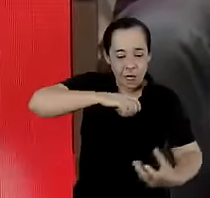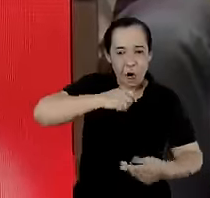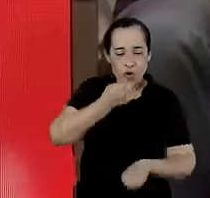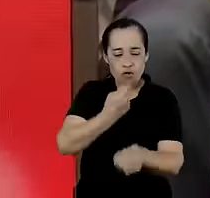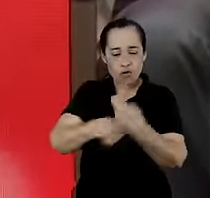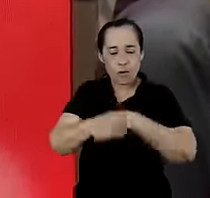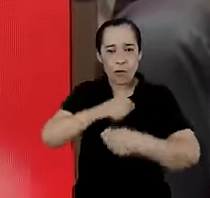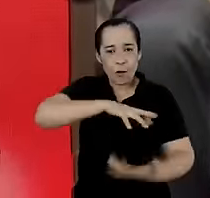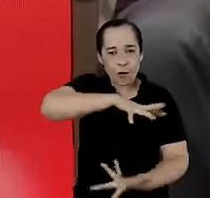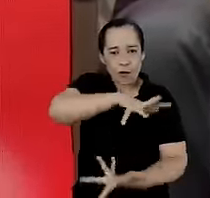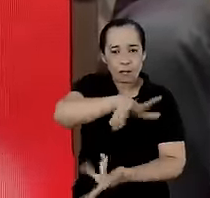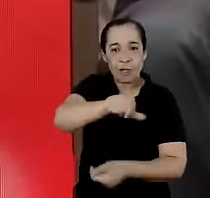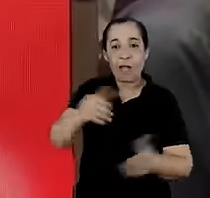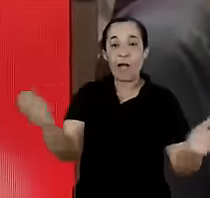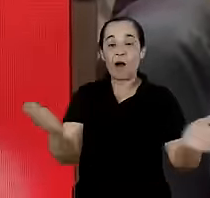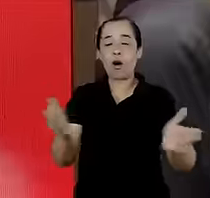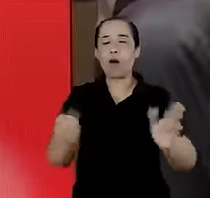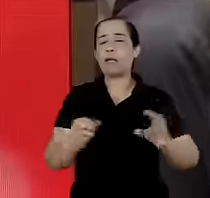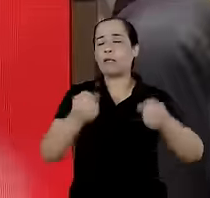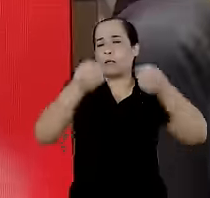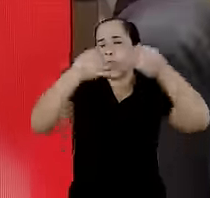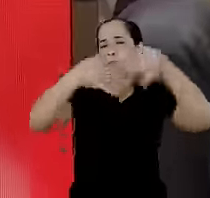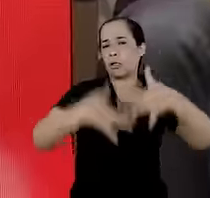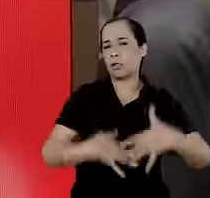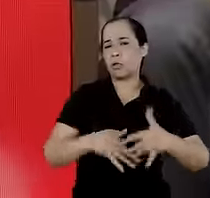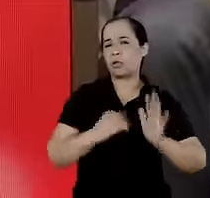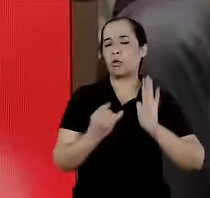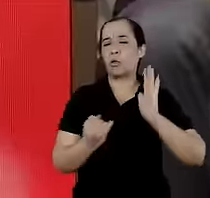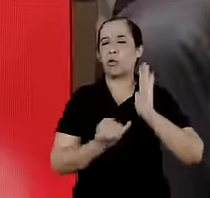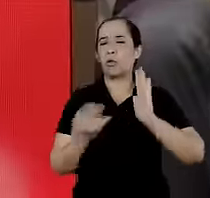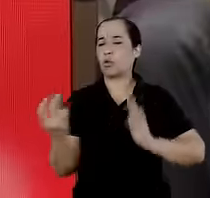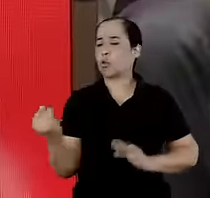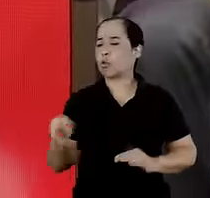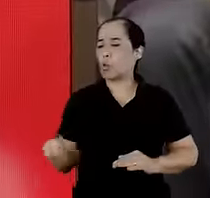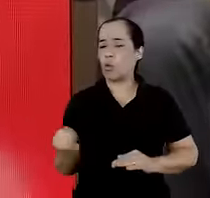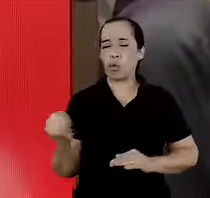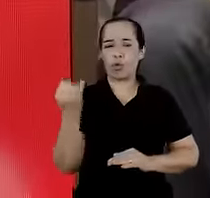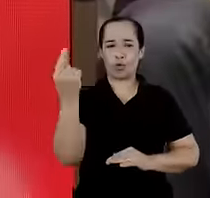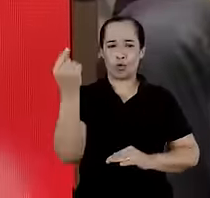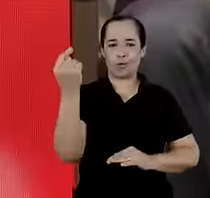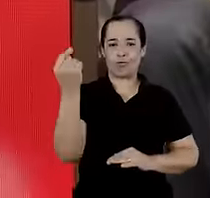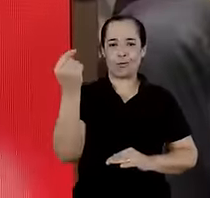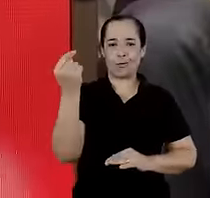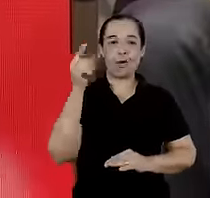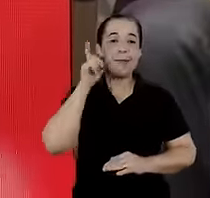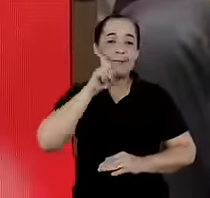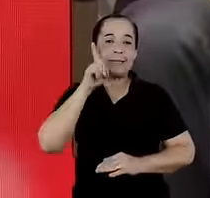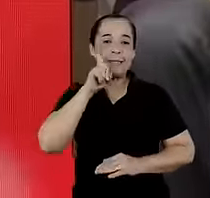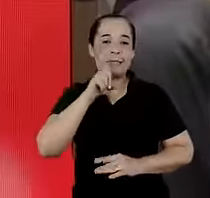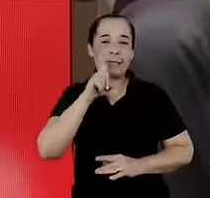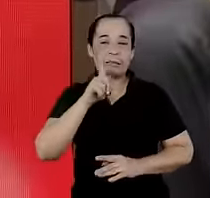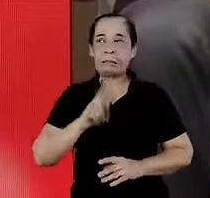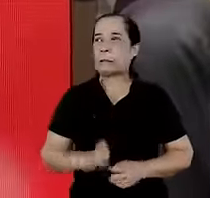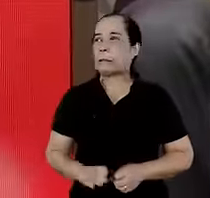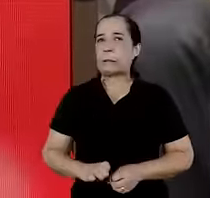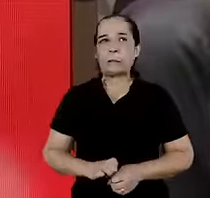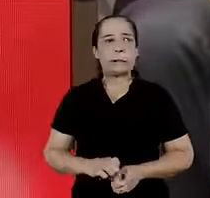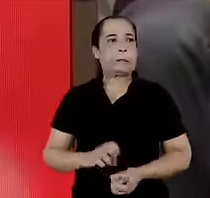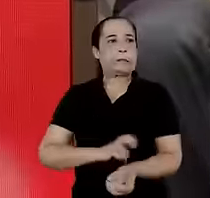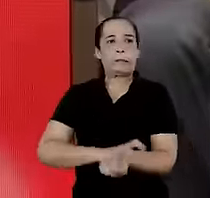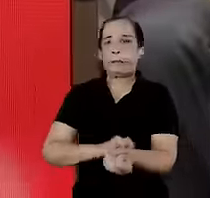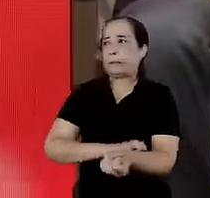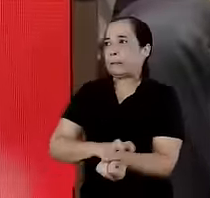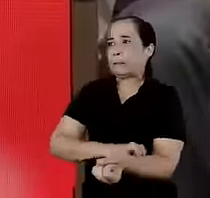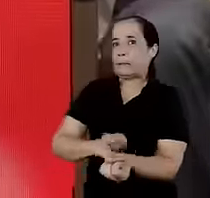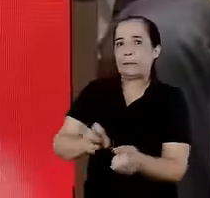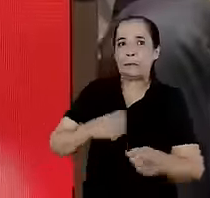taxa de juros americana se a gente olhar os últimos meses eh foi daí que veio o grande stress pros ativos de risco de de